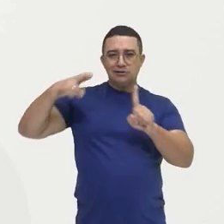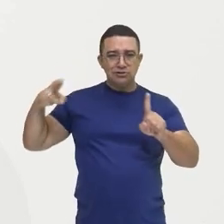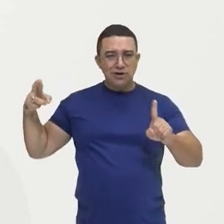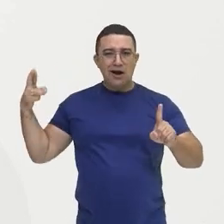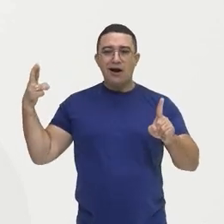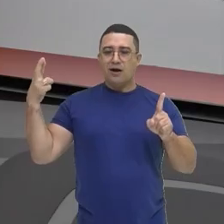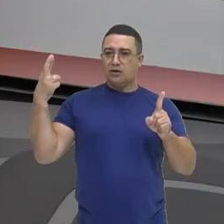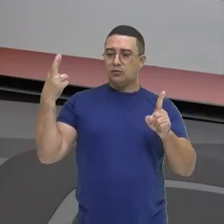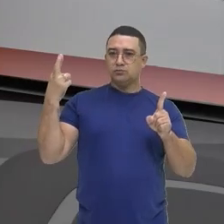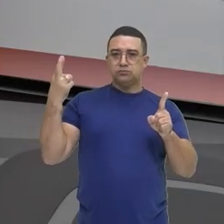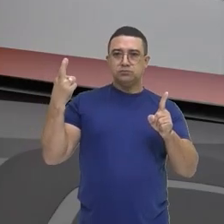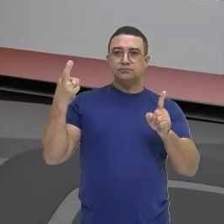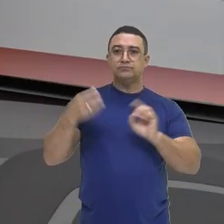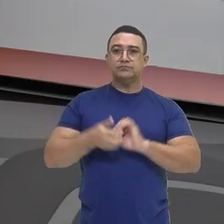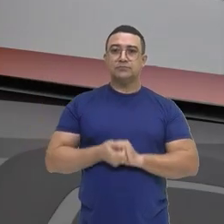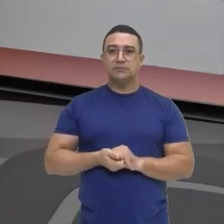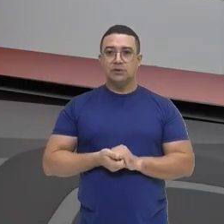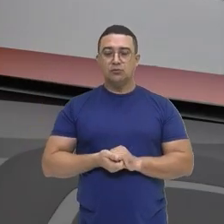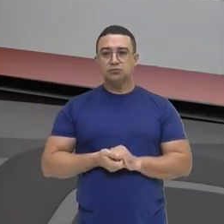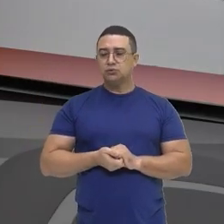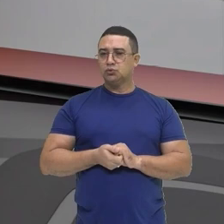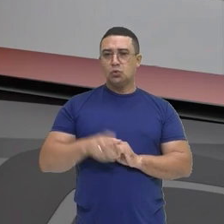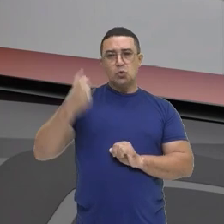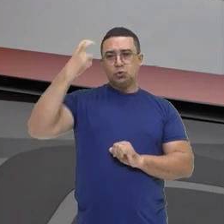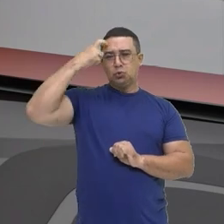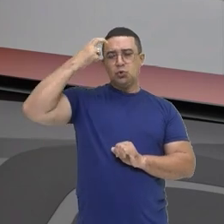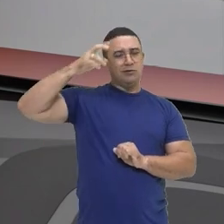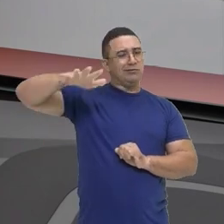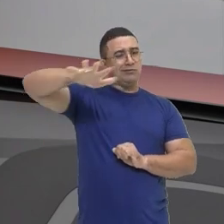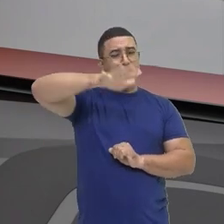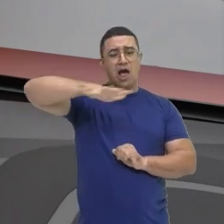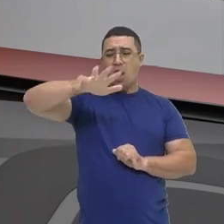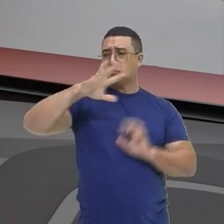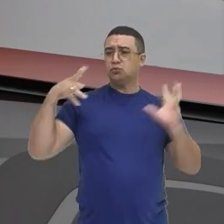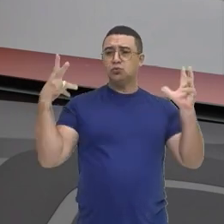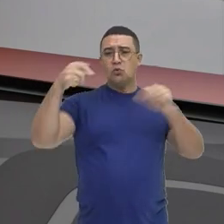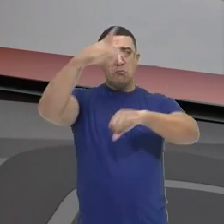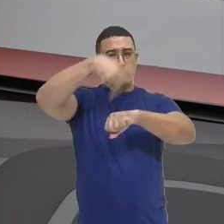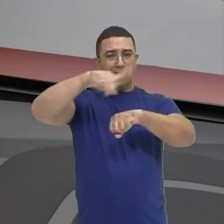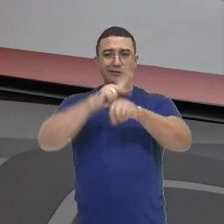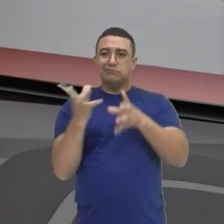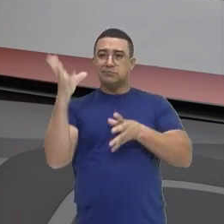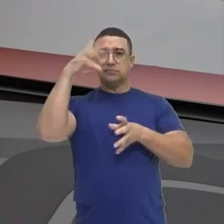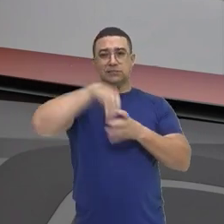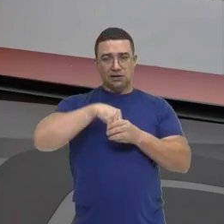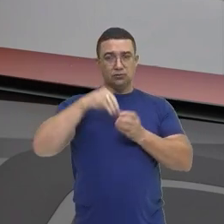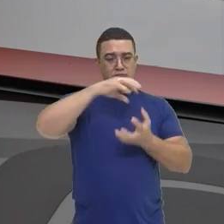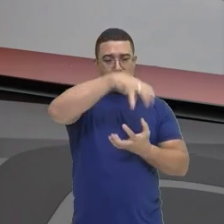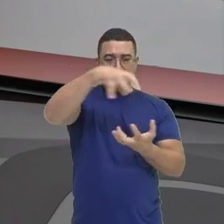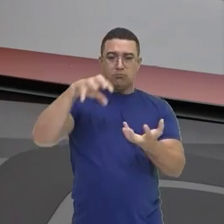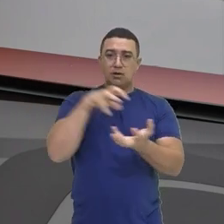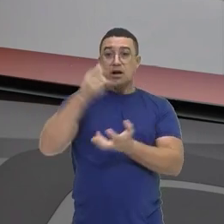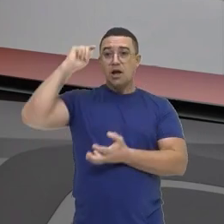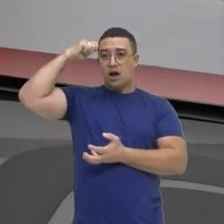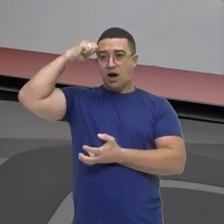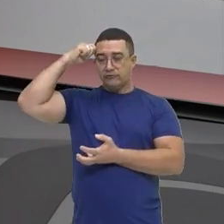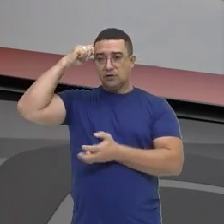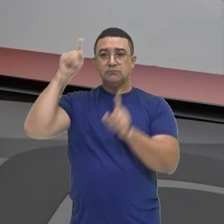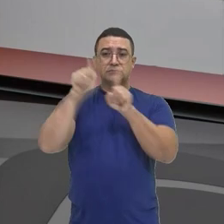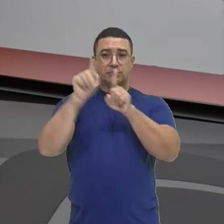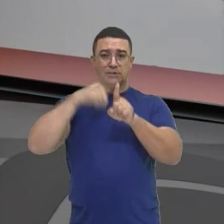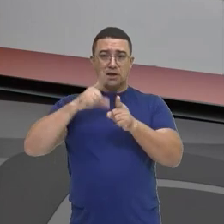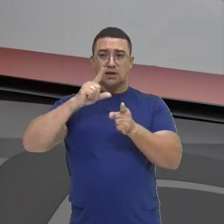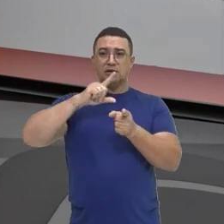religião, cultura no geral aí de todos esses países que fazem parte da África. E aí temos também a